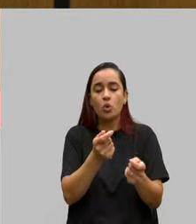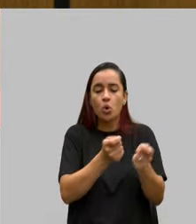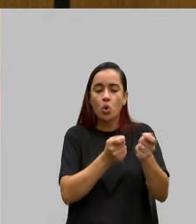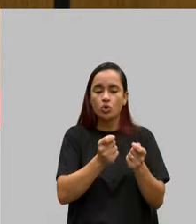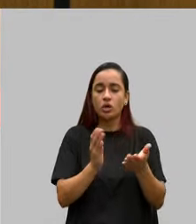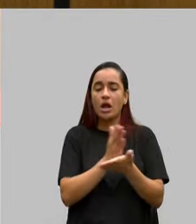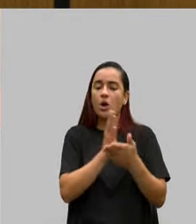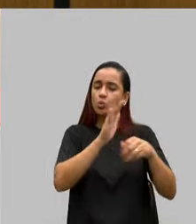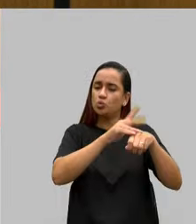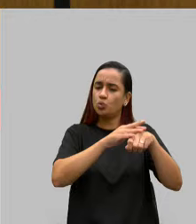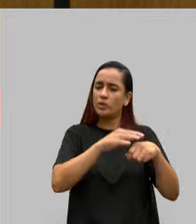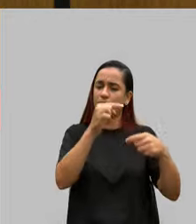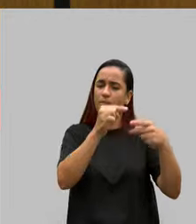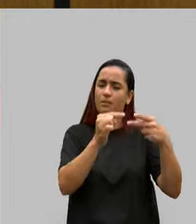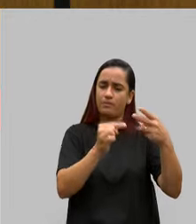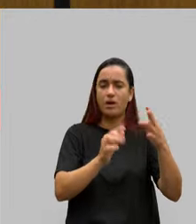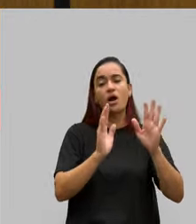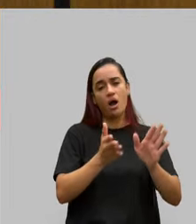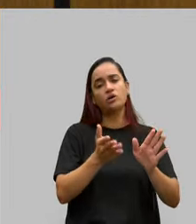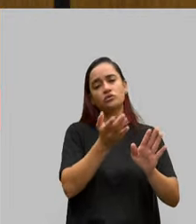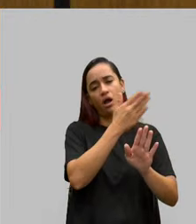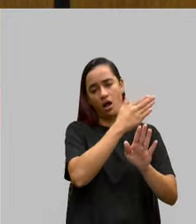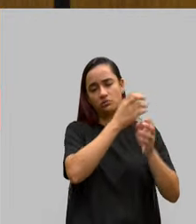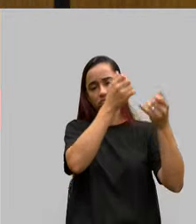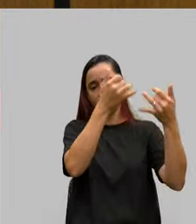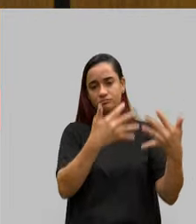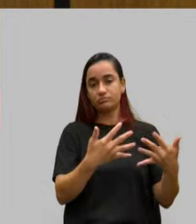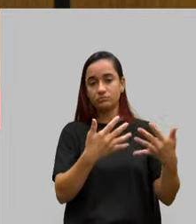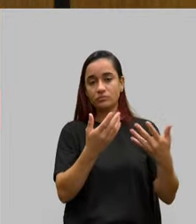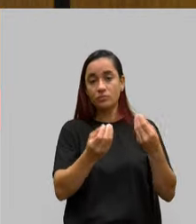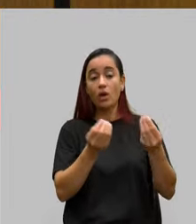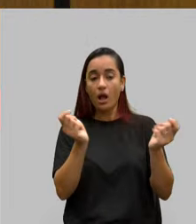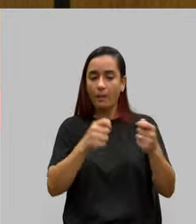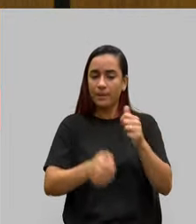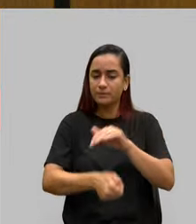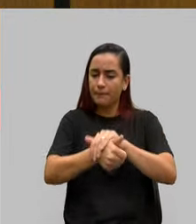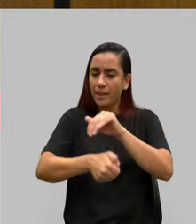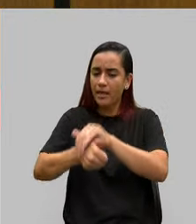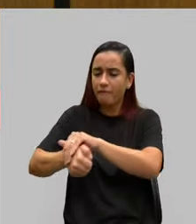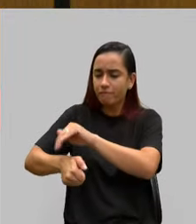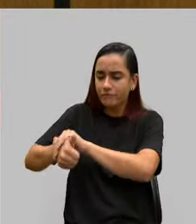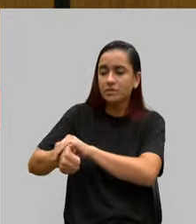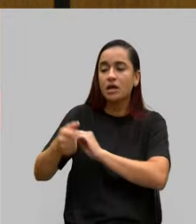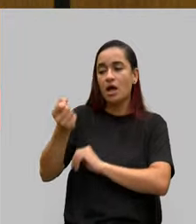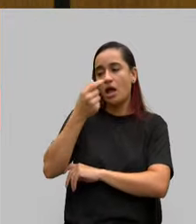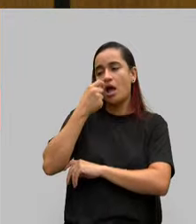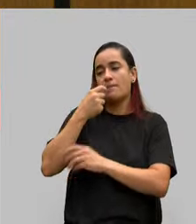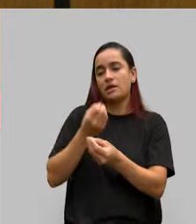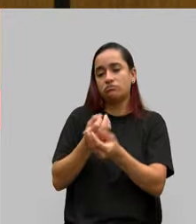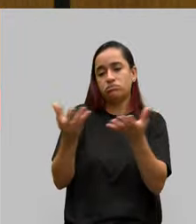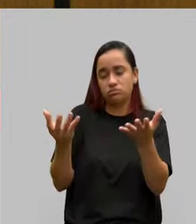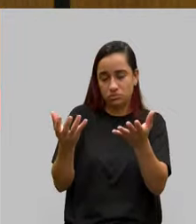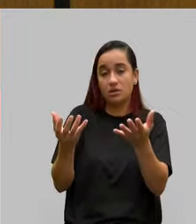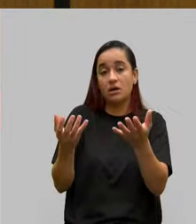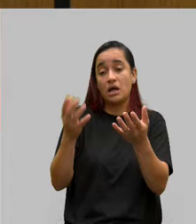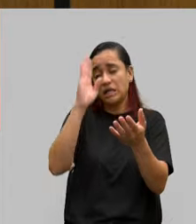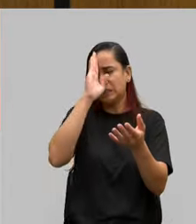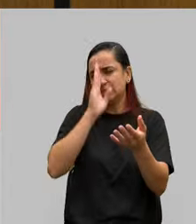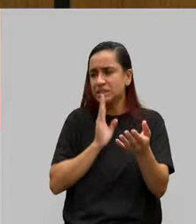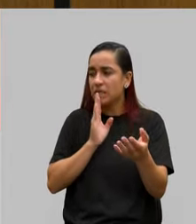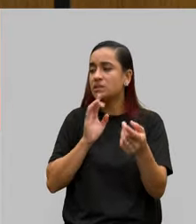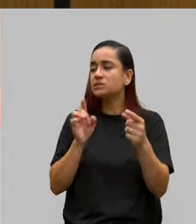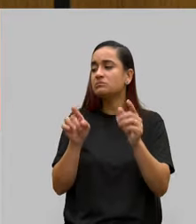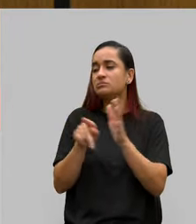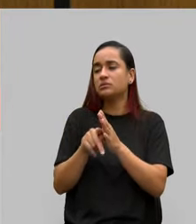citadas aqui que podem ser né beneficiadas com a entrada desses medicamentos fornecidos de forma gratuita e pelo